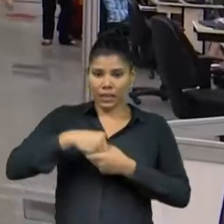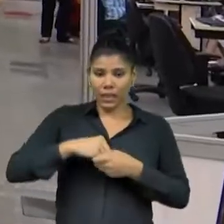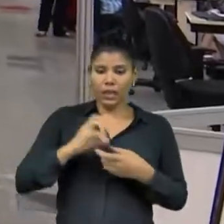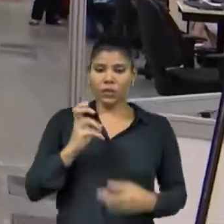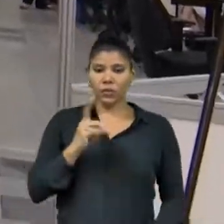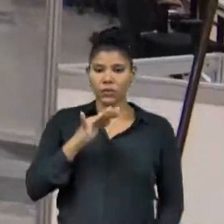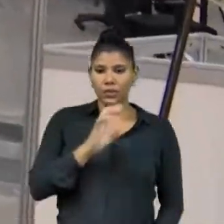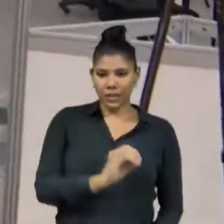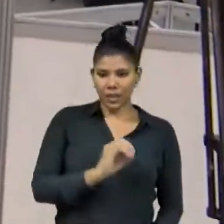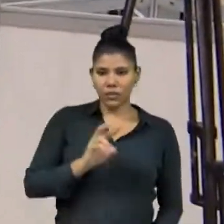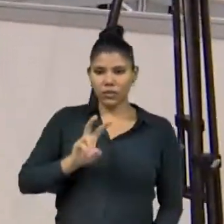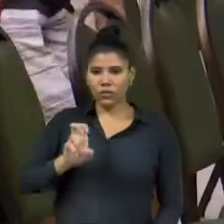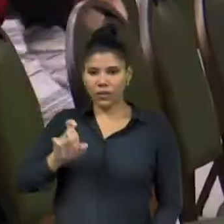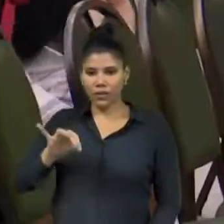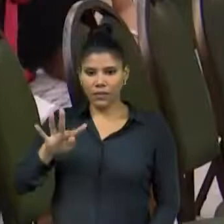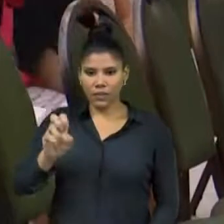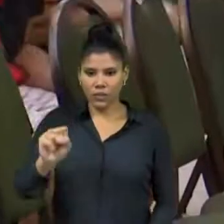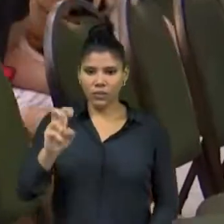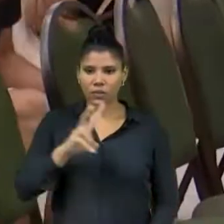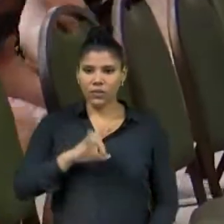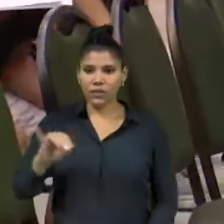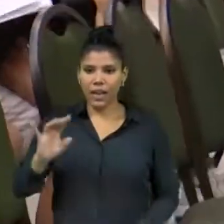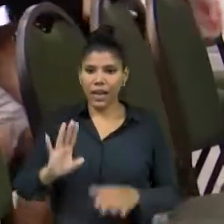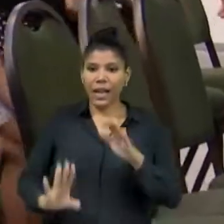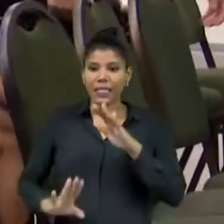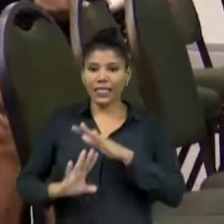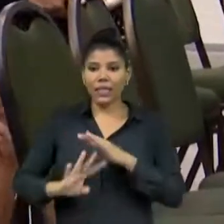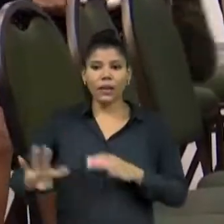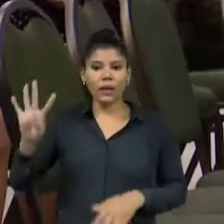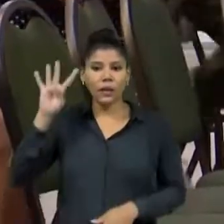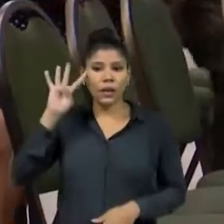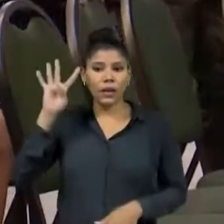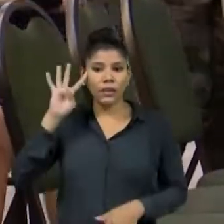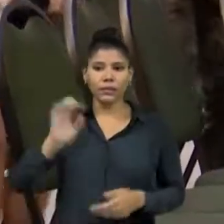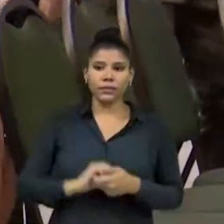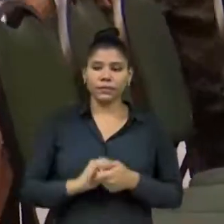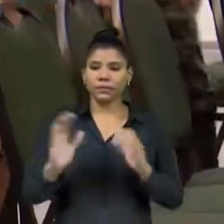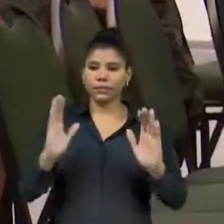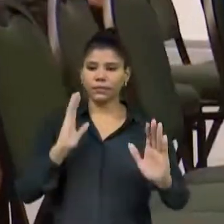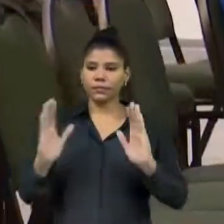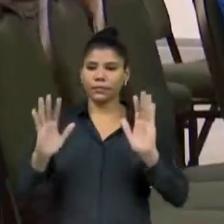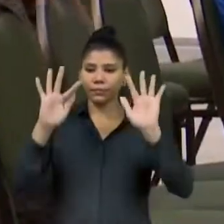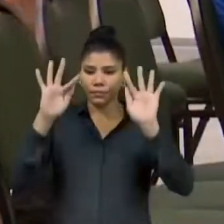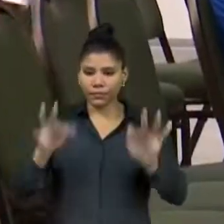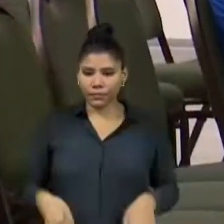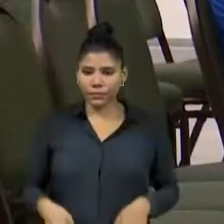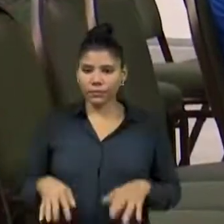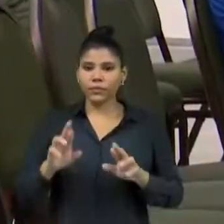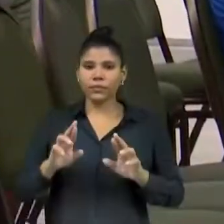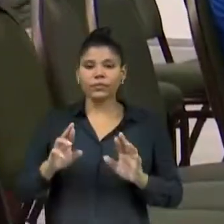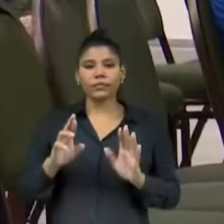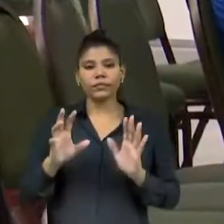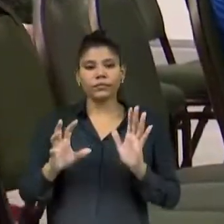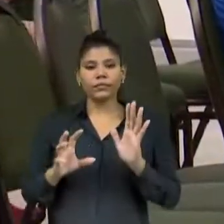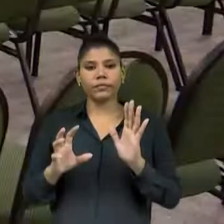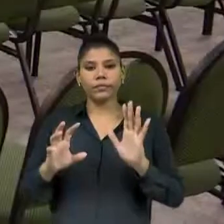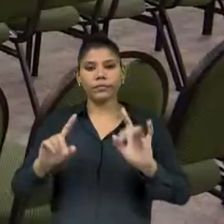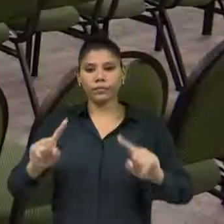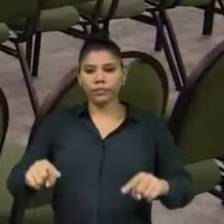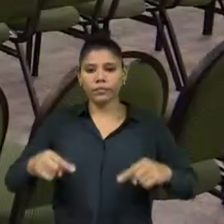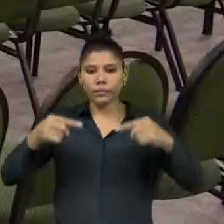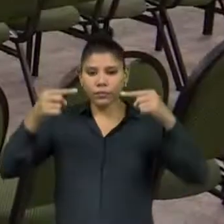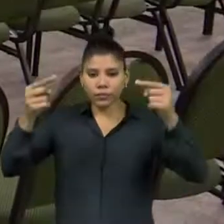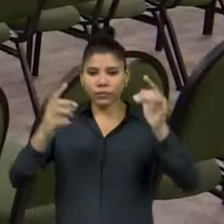Fortaleza, vai até esta quarta-feira. Prazo final para regularização no cadastro eleitoral.